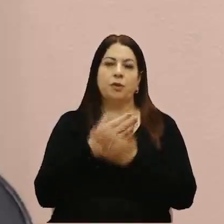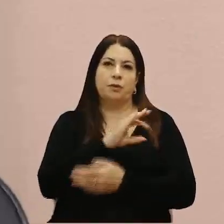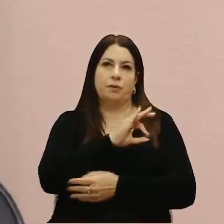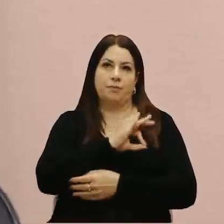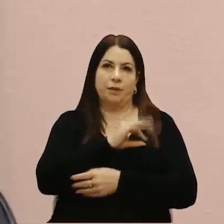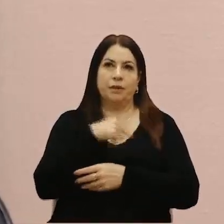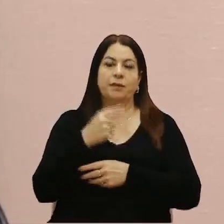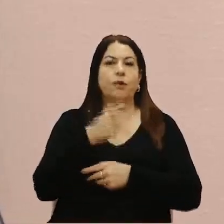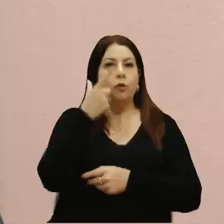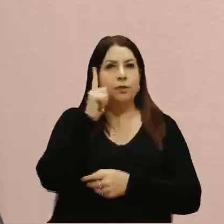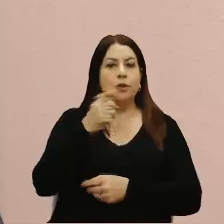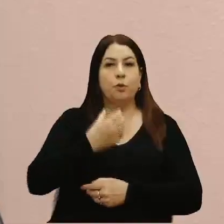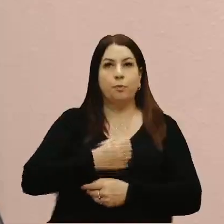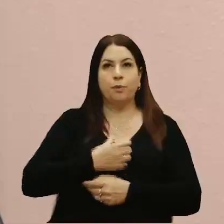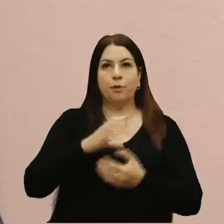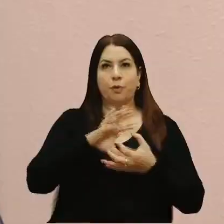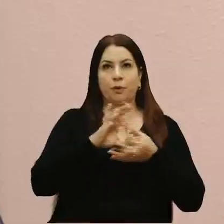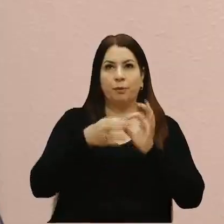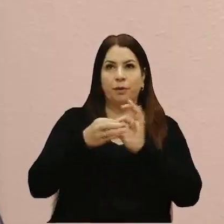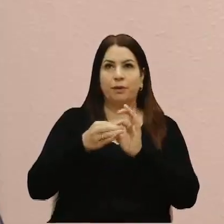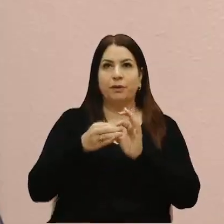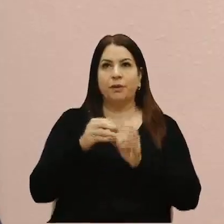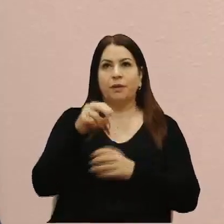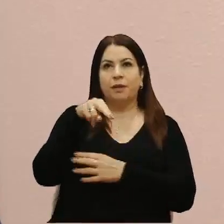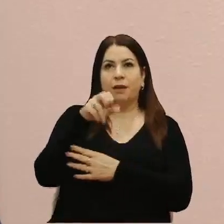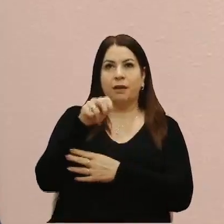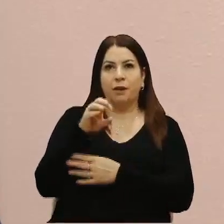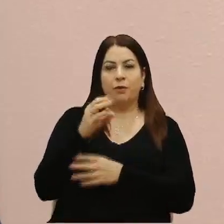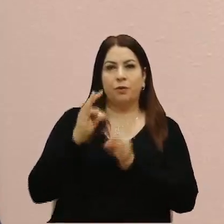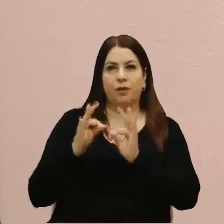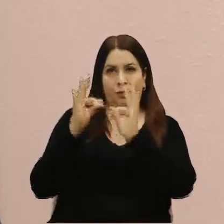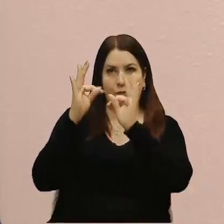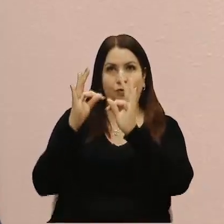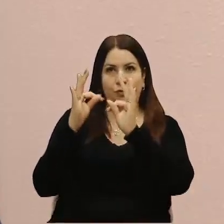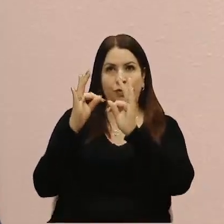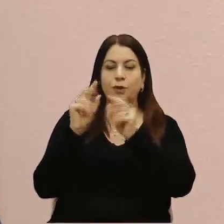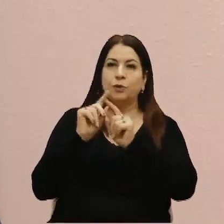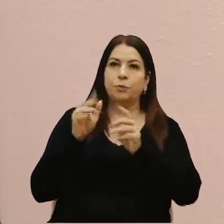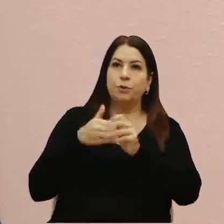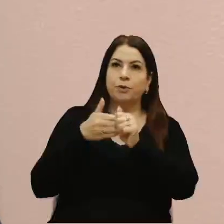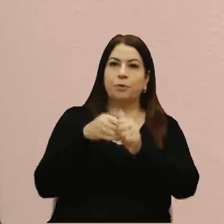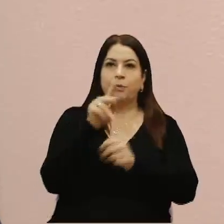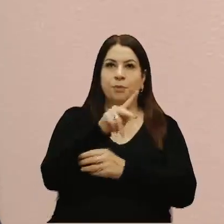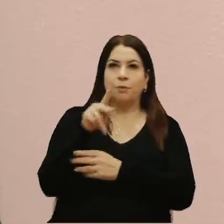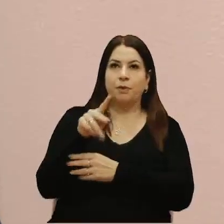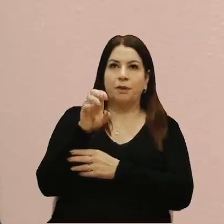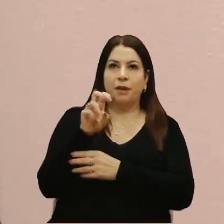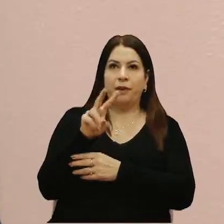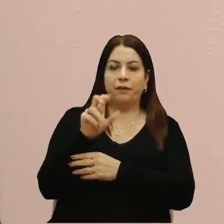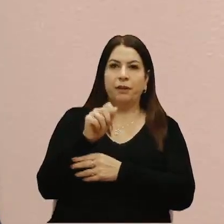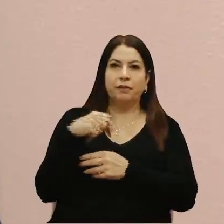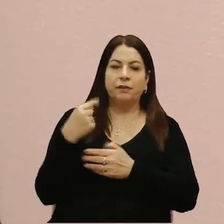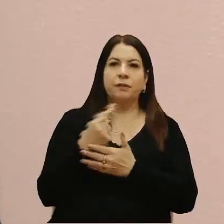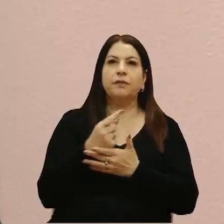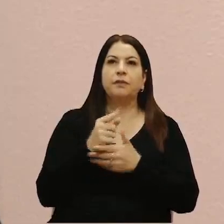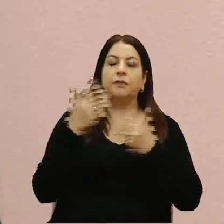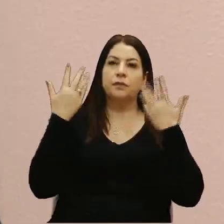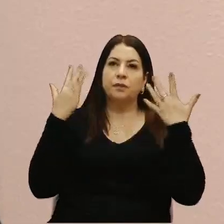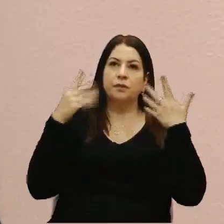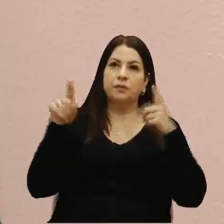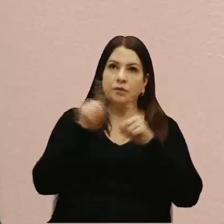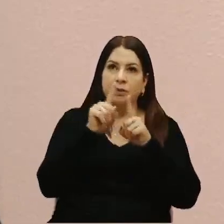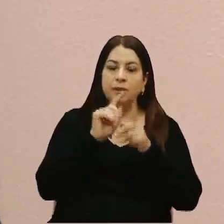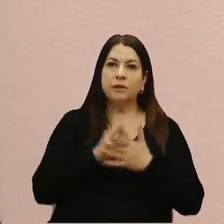conquistaram medalhas na Olimpíada Nacional de Nanotecnologia, sob a orientação da professora Eva, a qual eu parabenizo